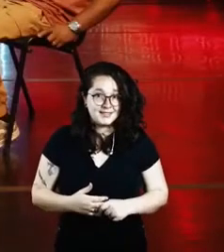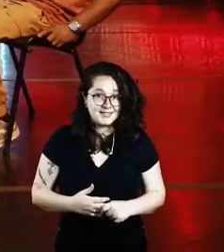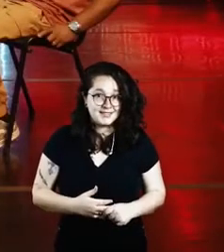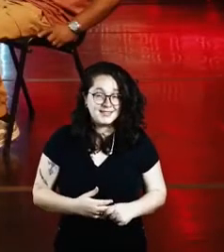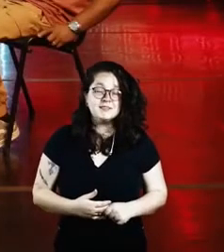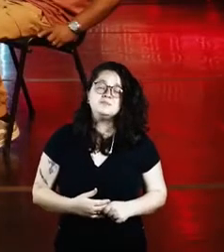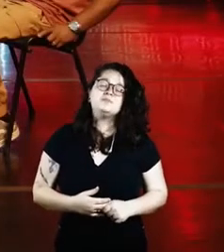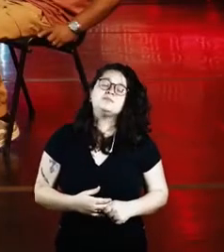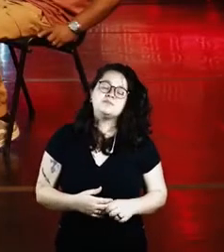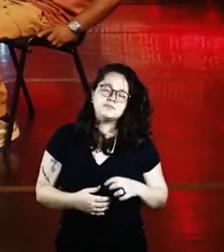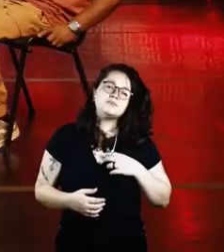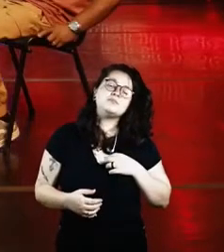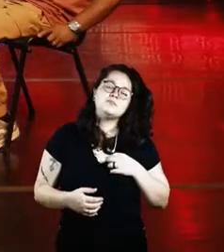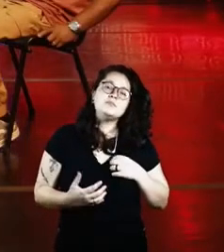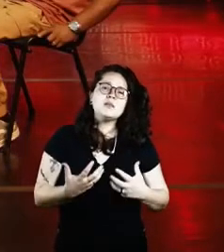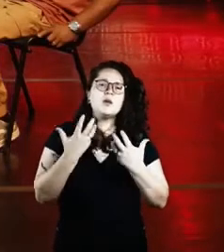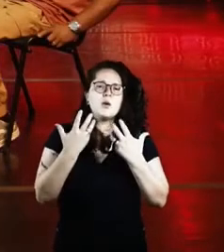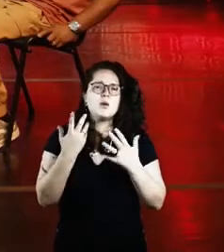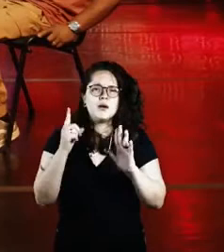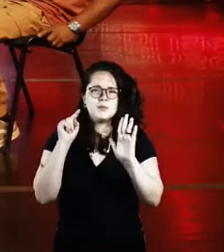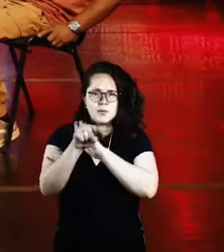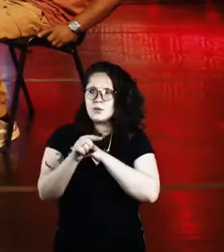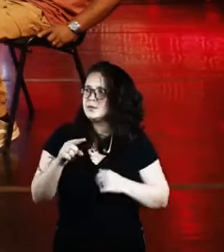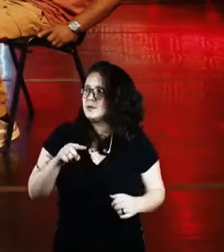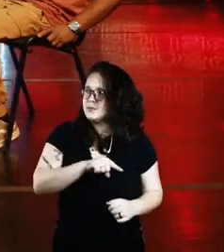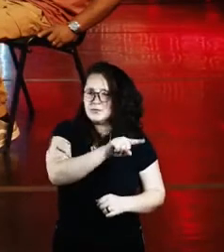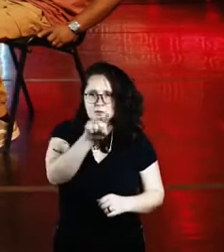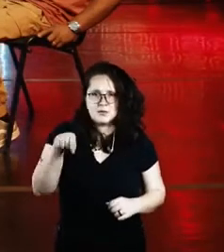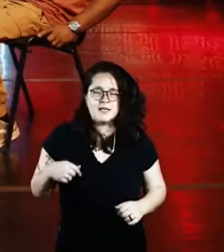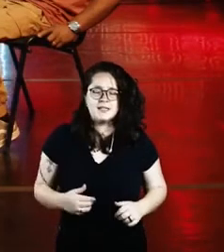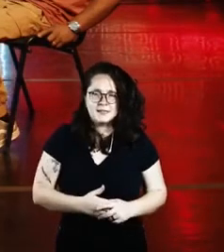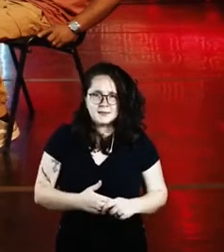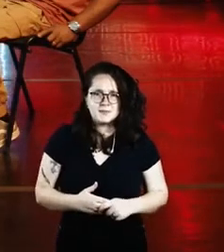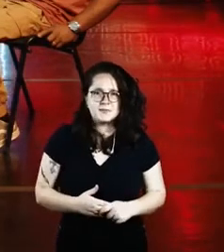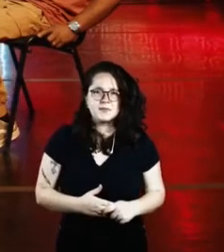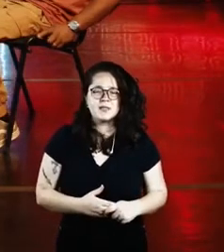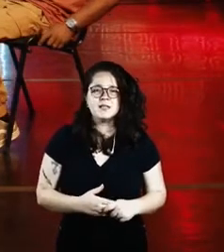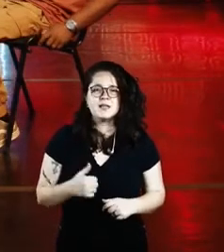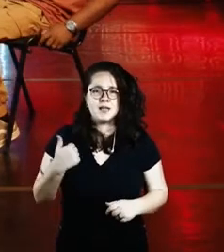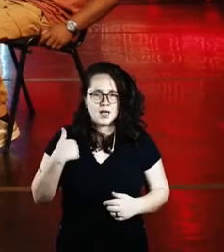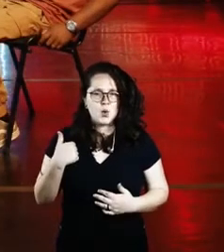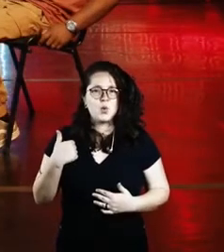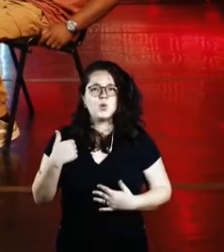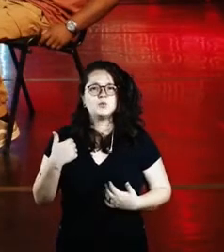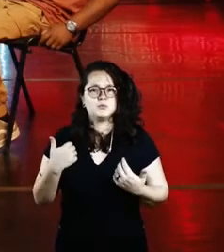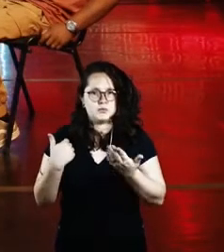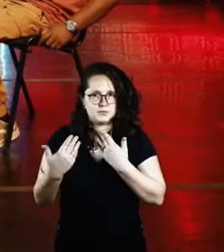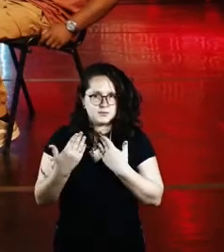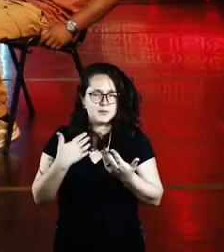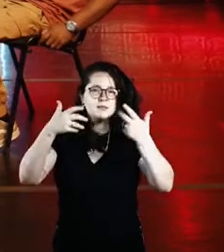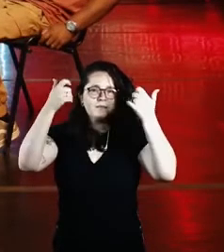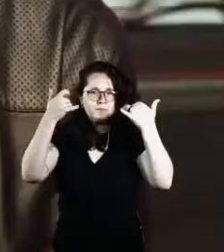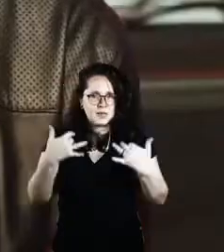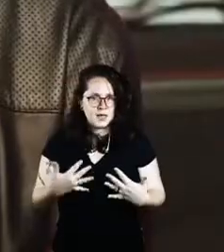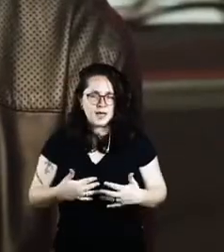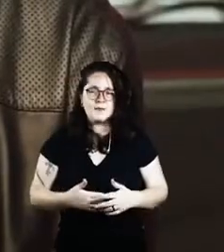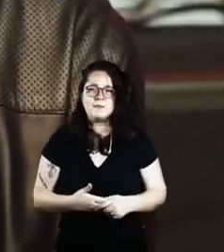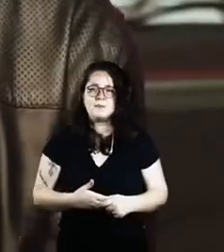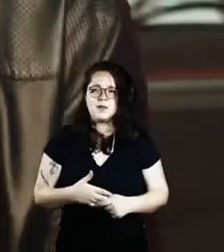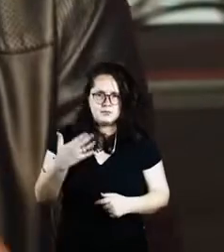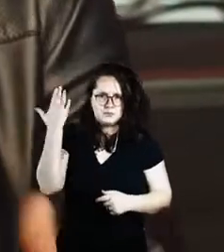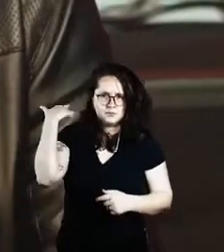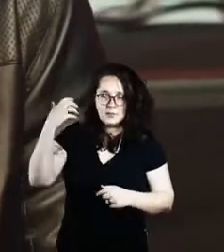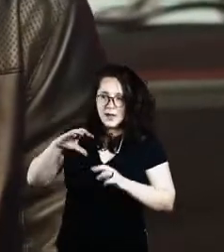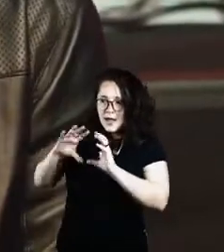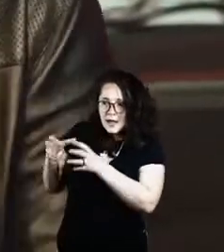Quero perguntar para os meus irmãos. Eu falei que quando aconteceu um momento em que as equipes de